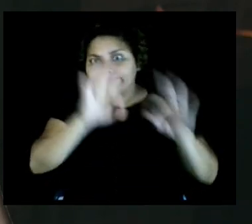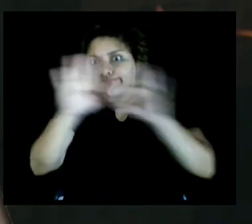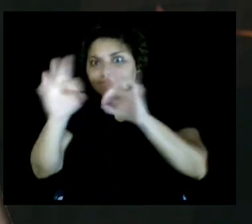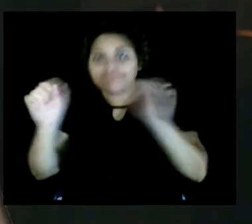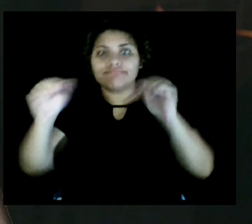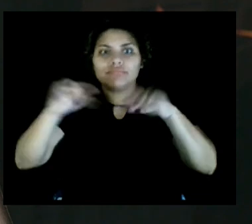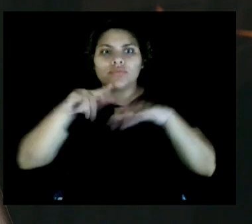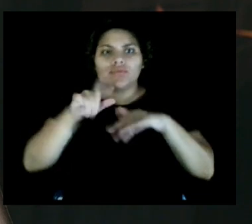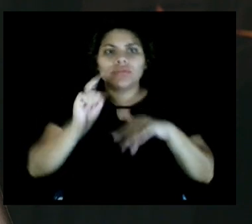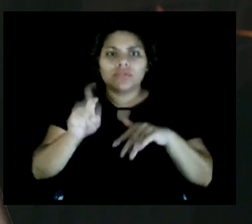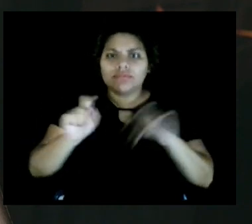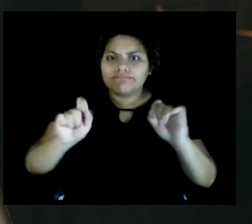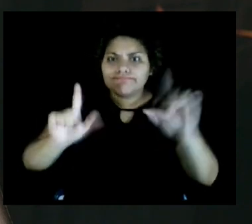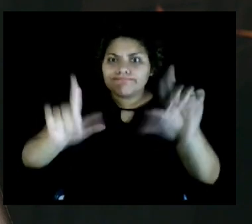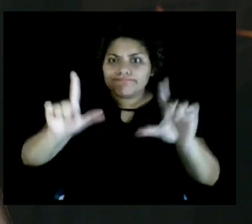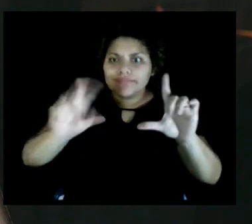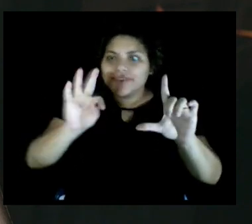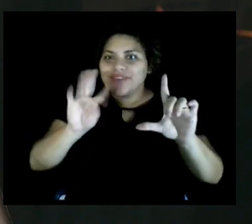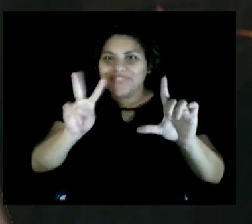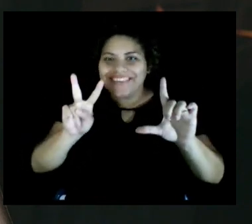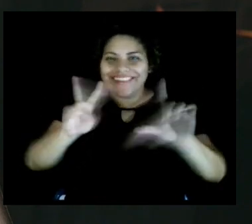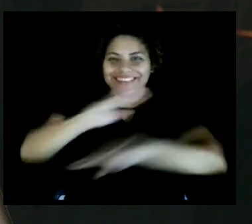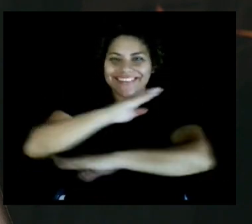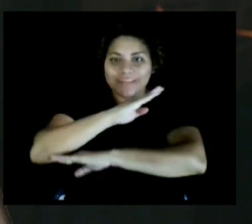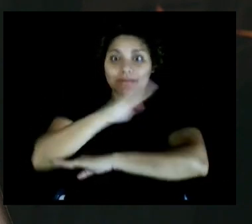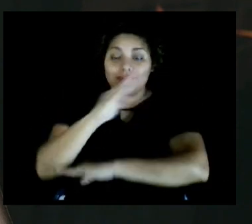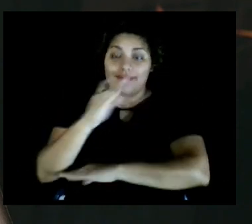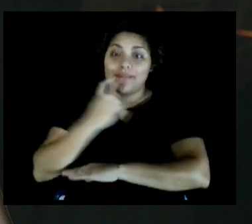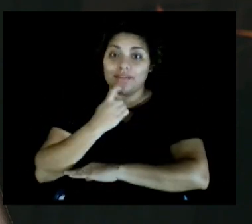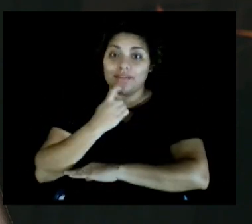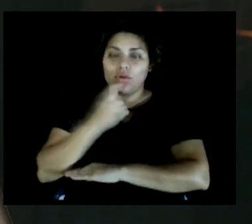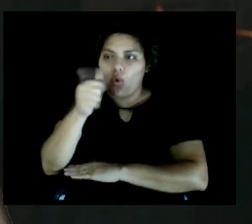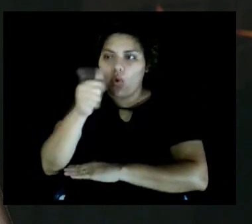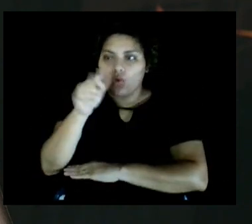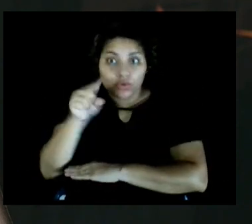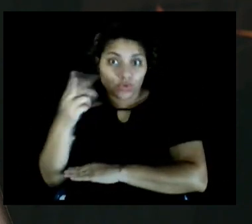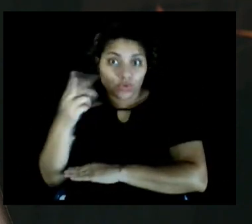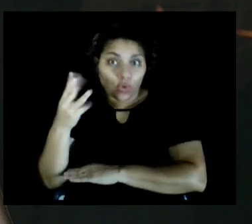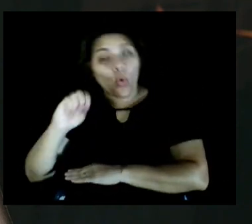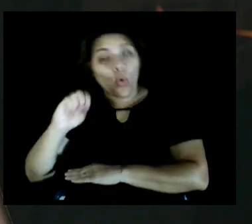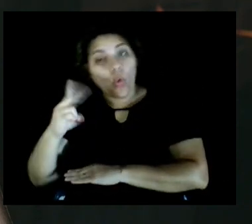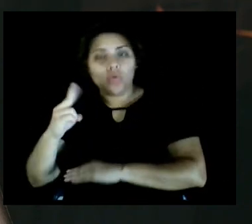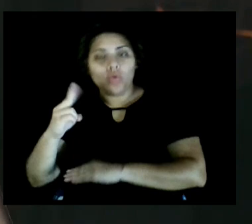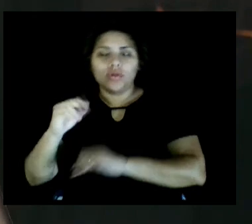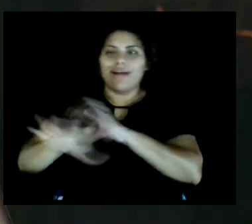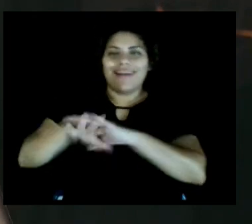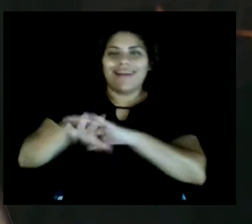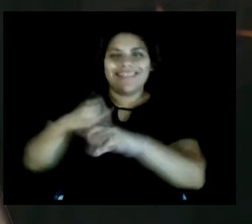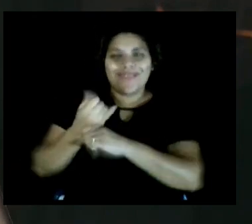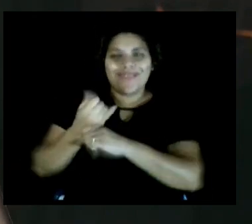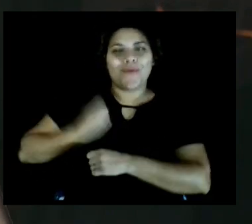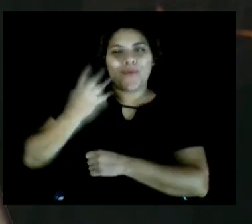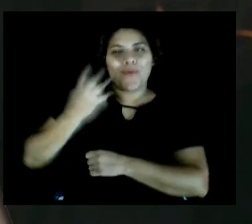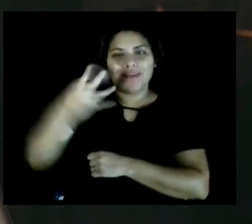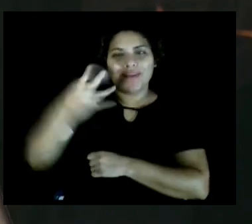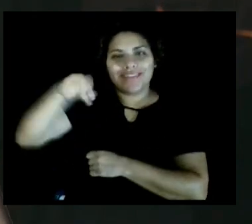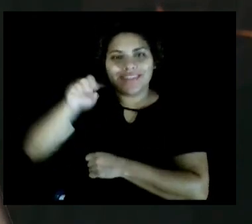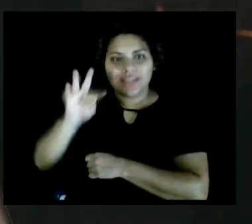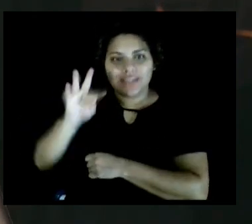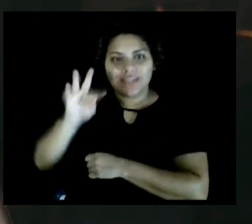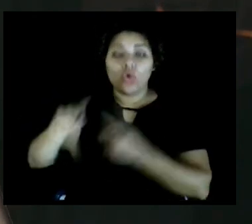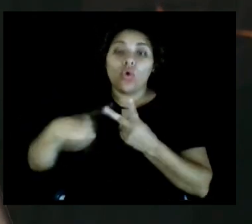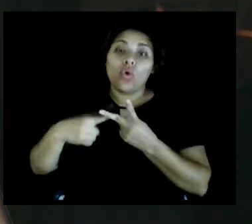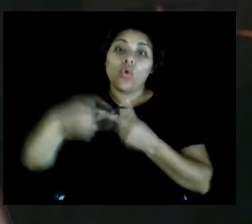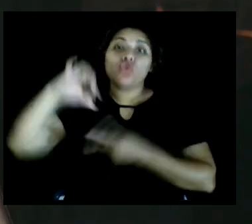Câmara Campinas, aqui no 11.3 ou também no canal 4 da NET, tem o canal 9 da Vivo Fibra e também tem